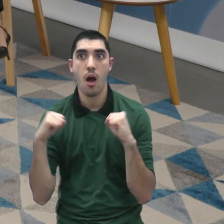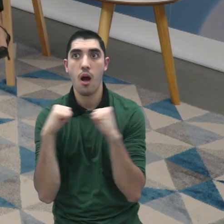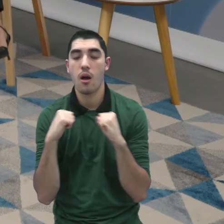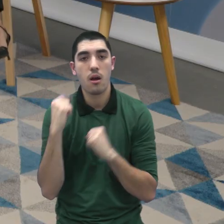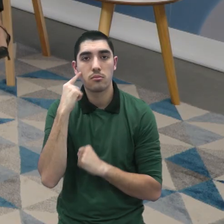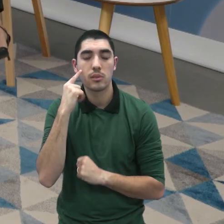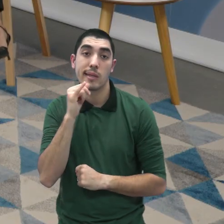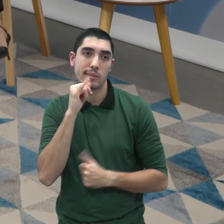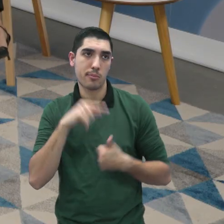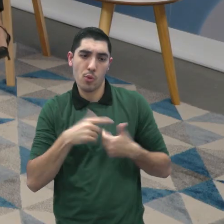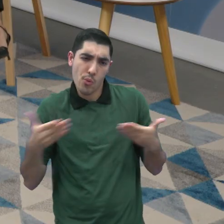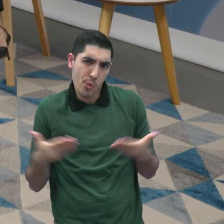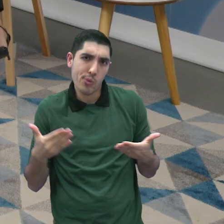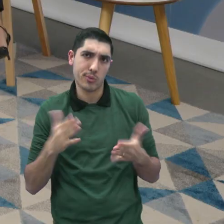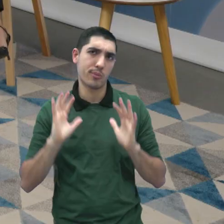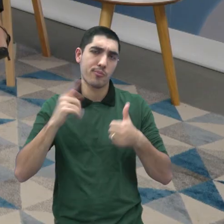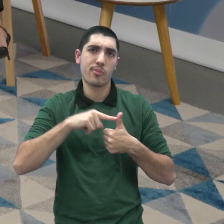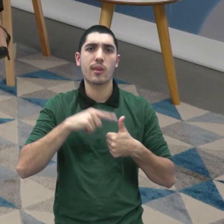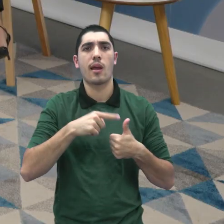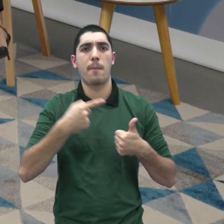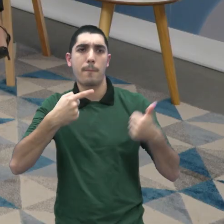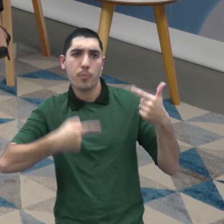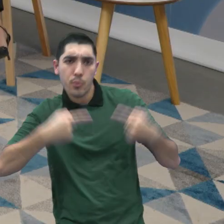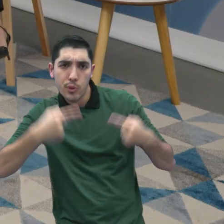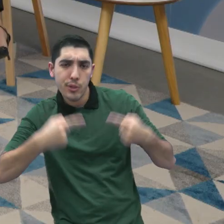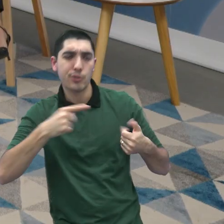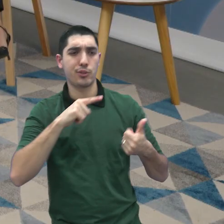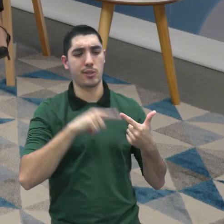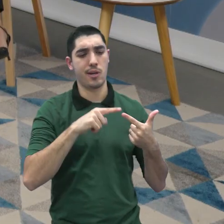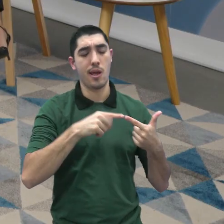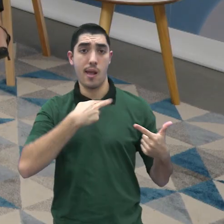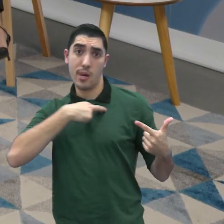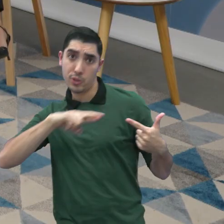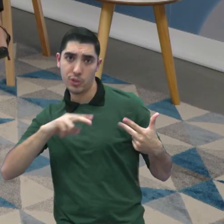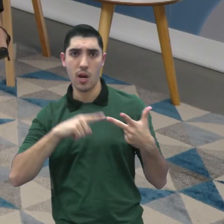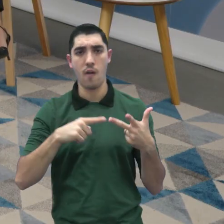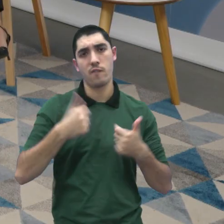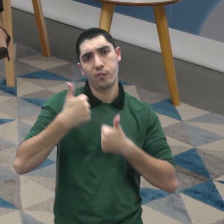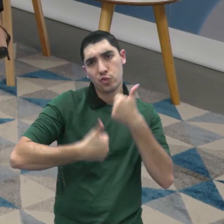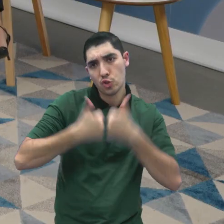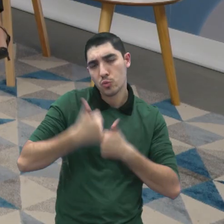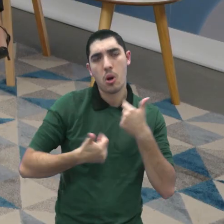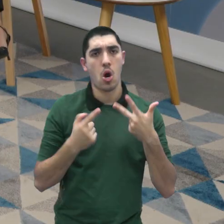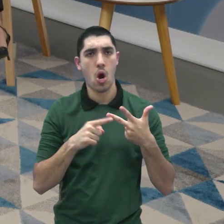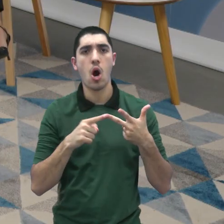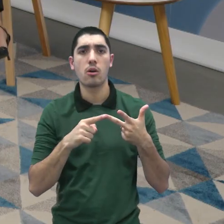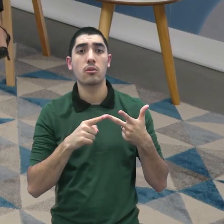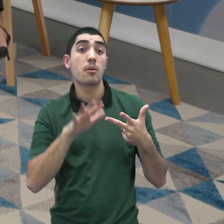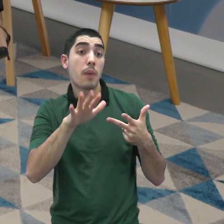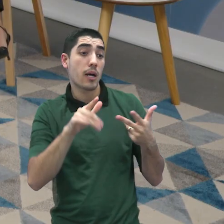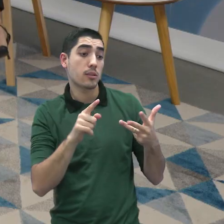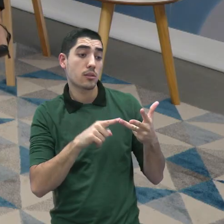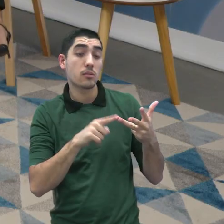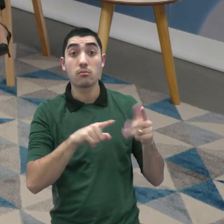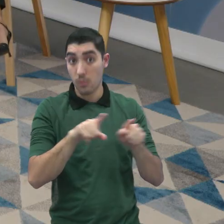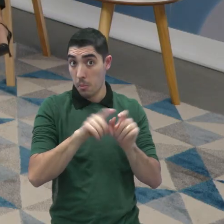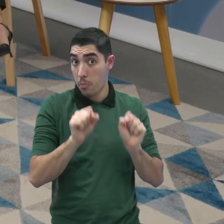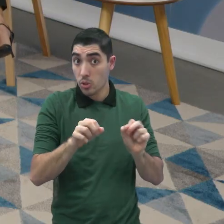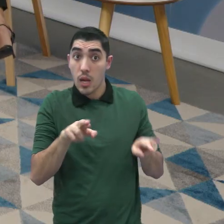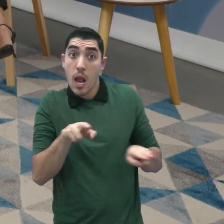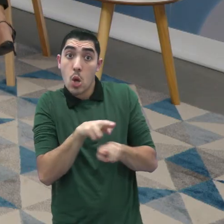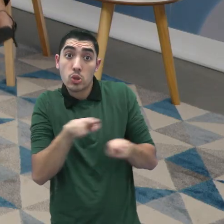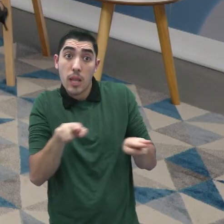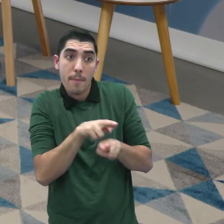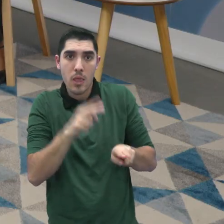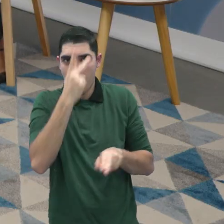que cometem, às vezes, absurdos, né? Ou vão, modo de falar, mas até o fim do mundo, para fazer alguma coisa para